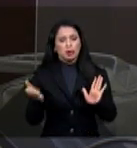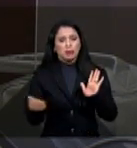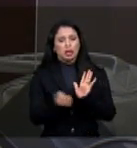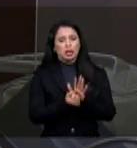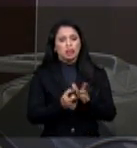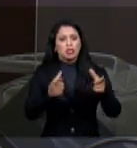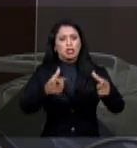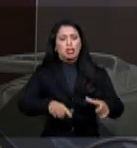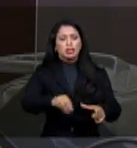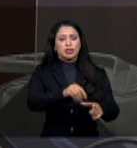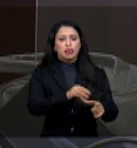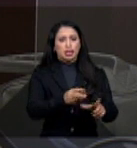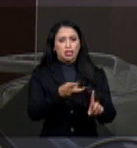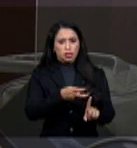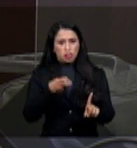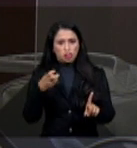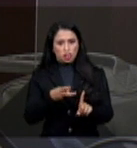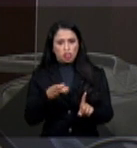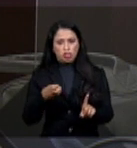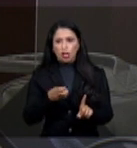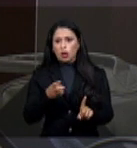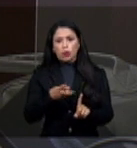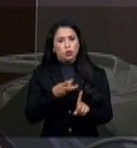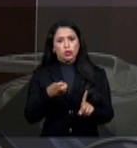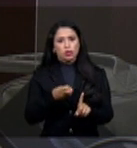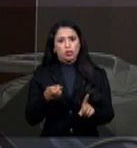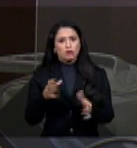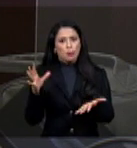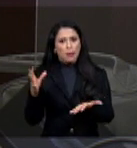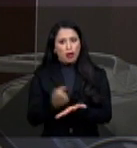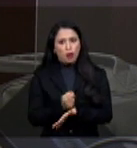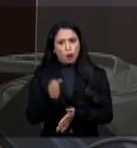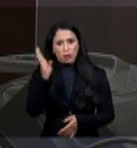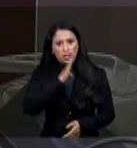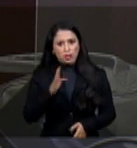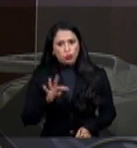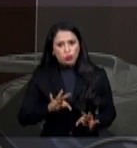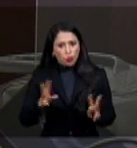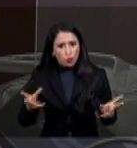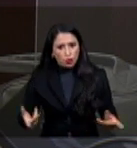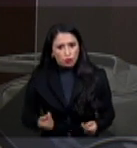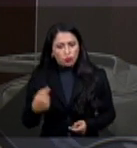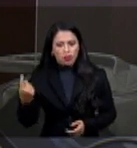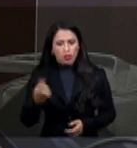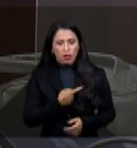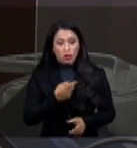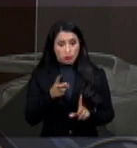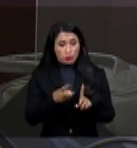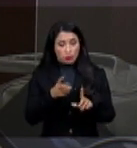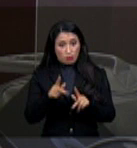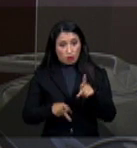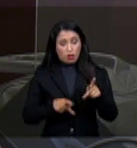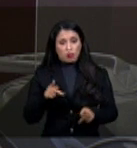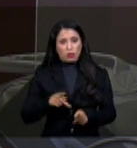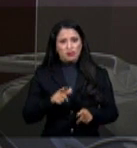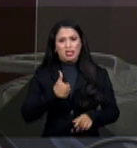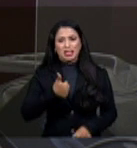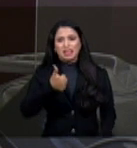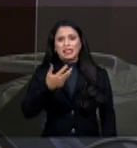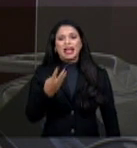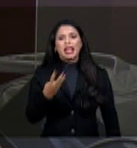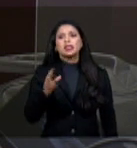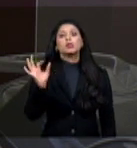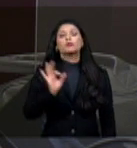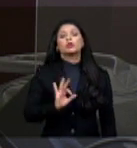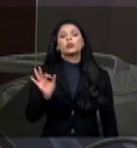indígenas, os indígenas vão retomar o Brasil inteiro, ou que nós, povos indígenas, possuímos 13% do território nacional, mas